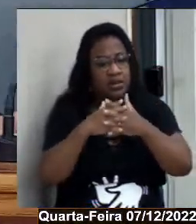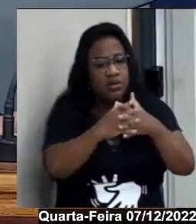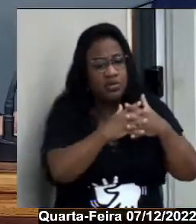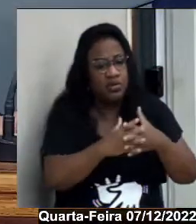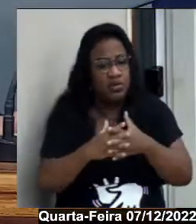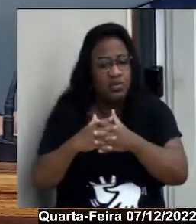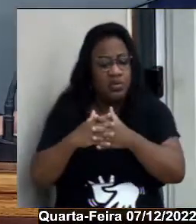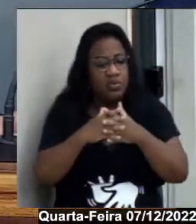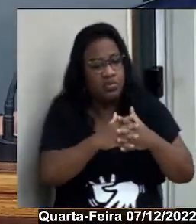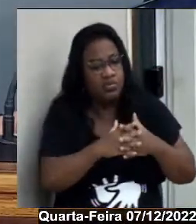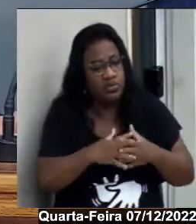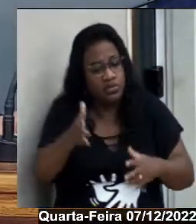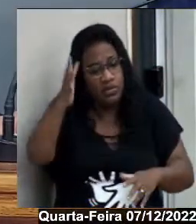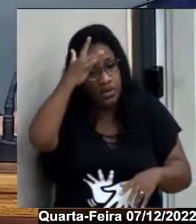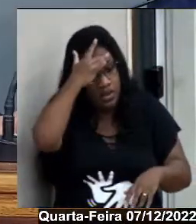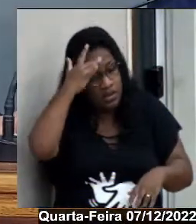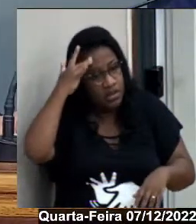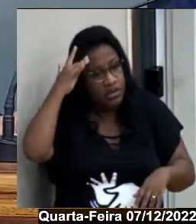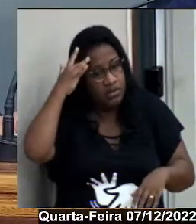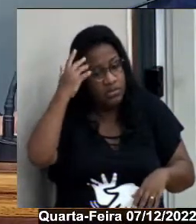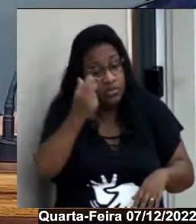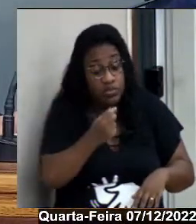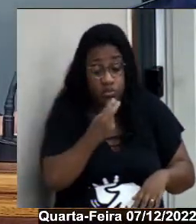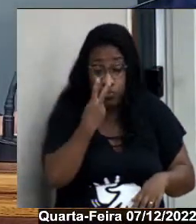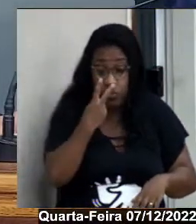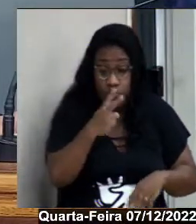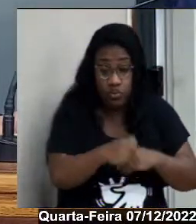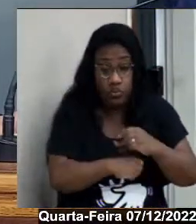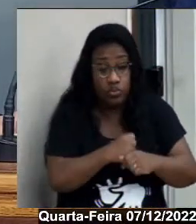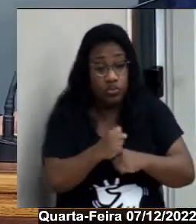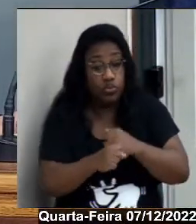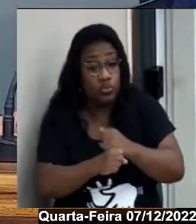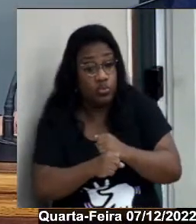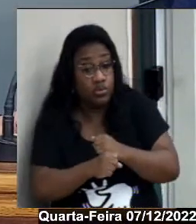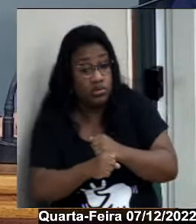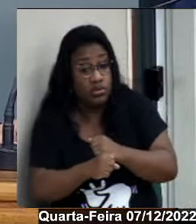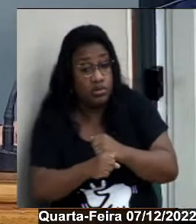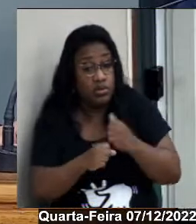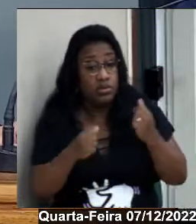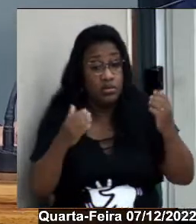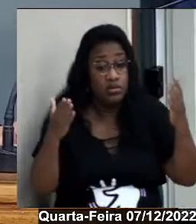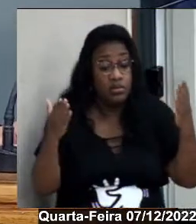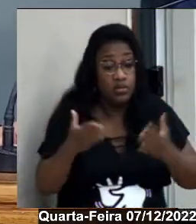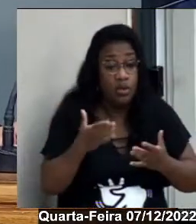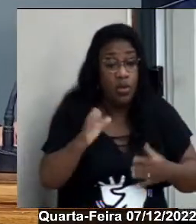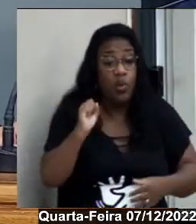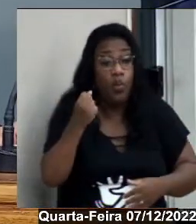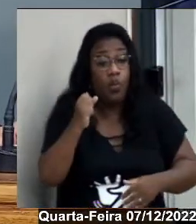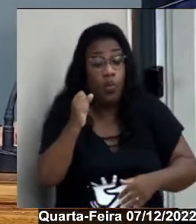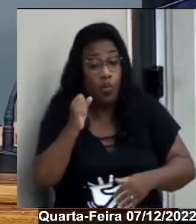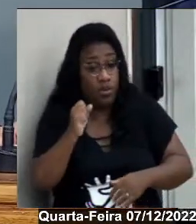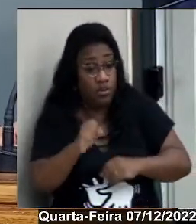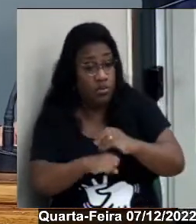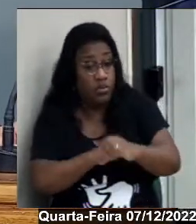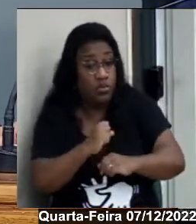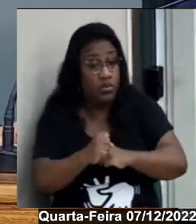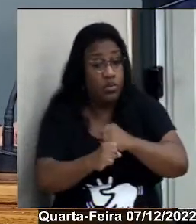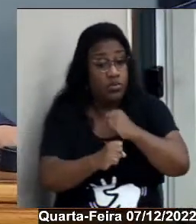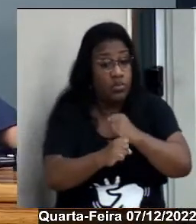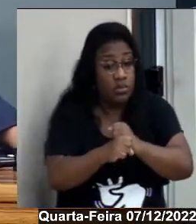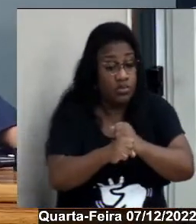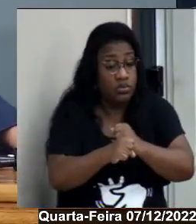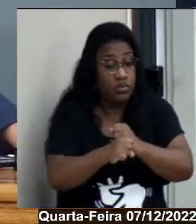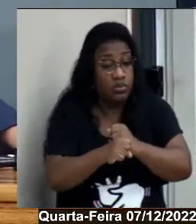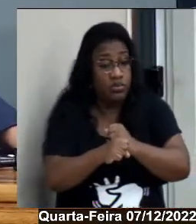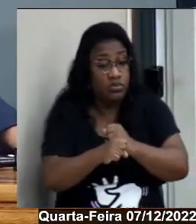confundir a cabeça da população. Primeiro, que não são 2 anos. São 2 anos de escolta, mas estabelece 8 anos,